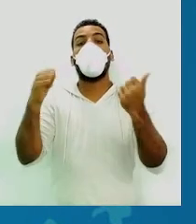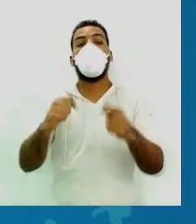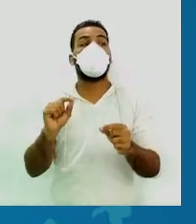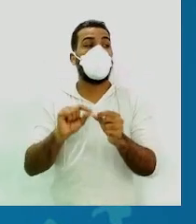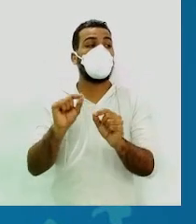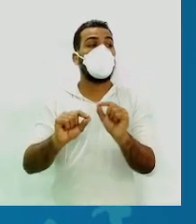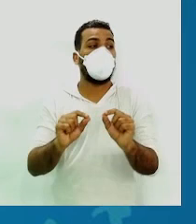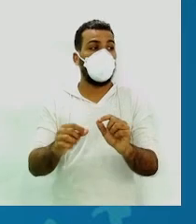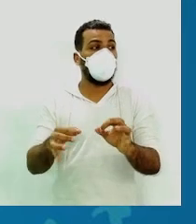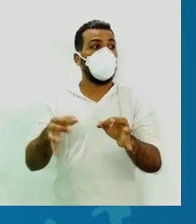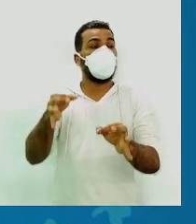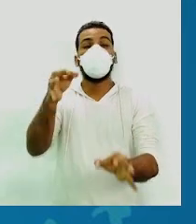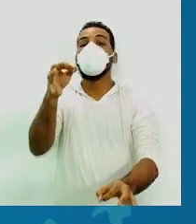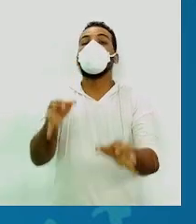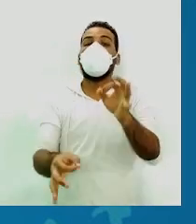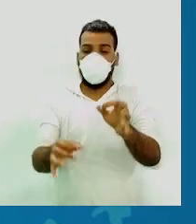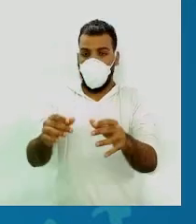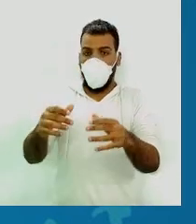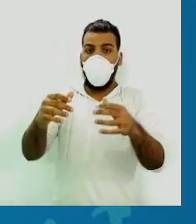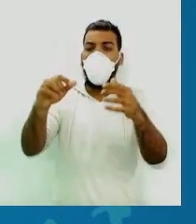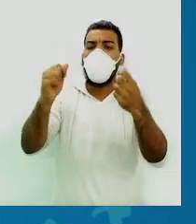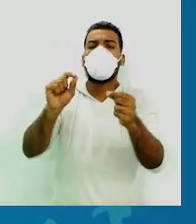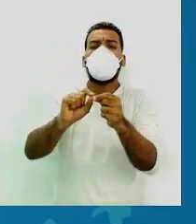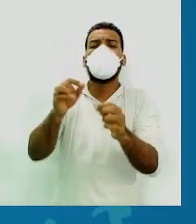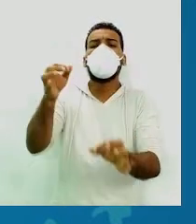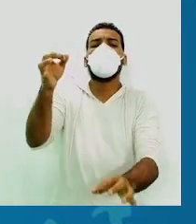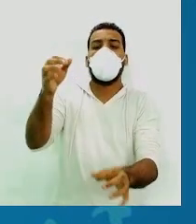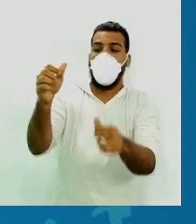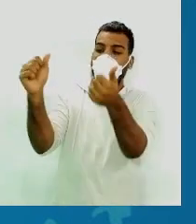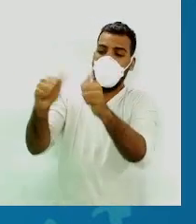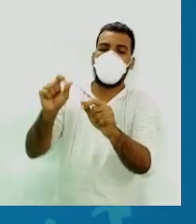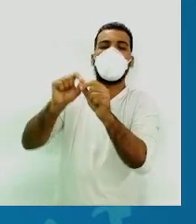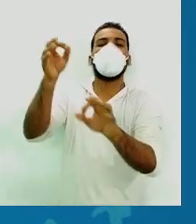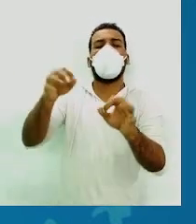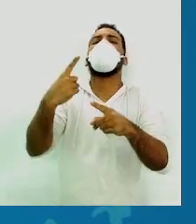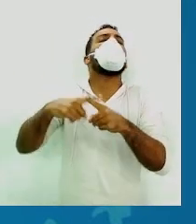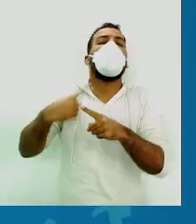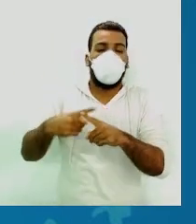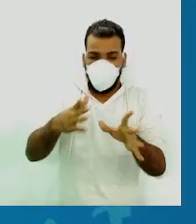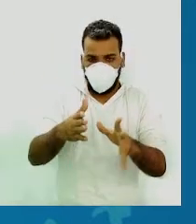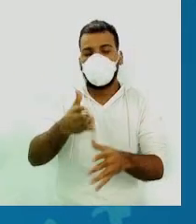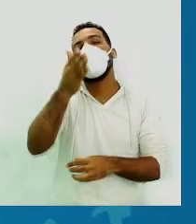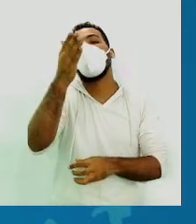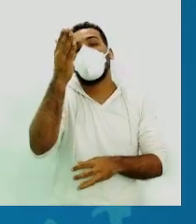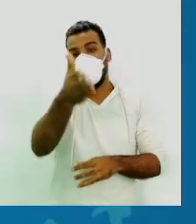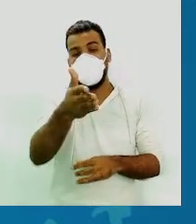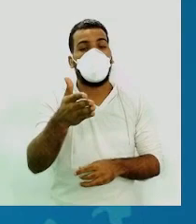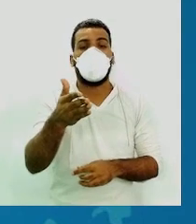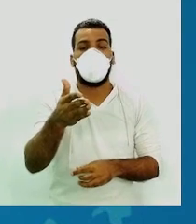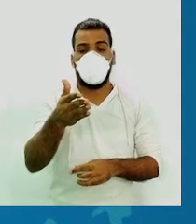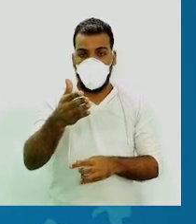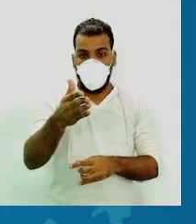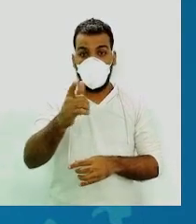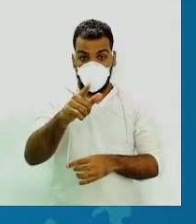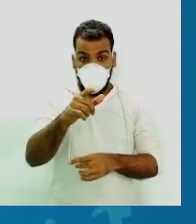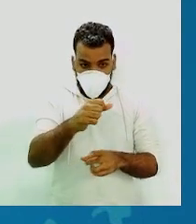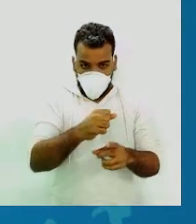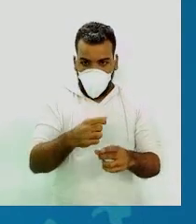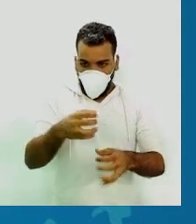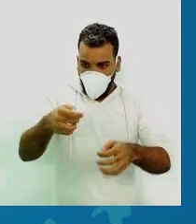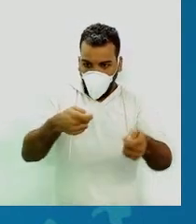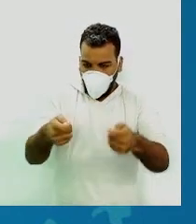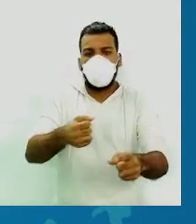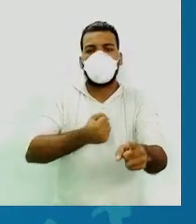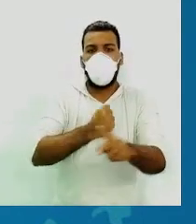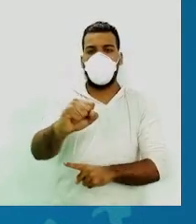quê? Justiça. Por que a arte de fazer justiça? Porque você vai fazer com que você vai defender a